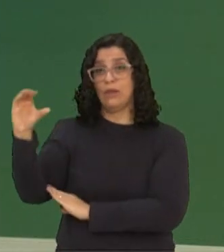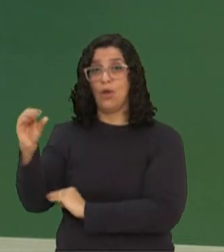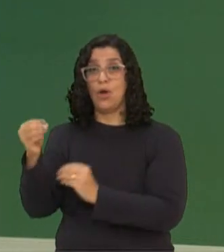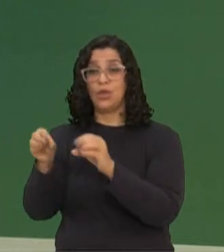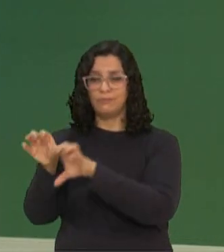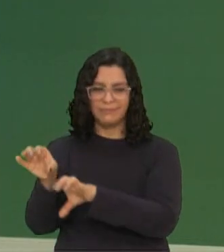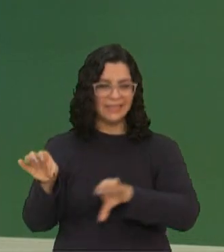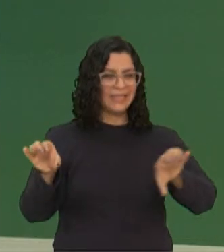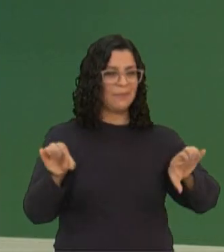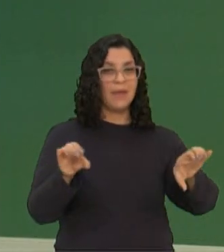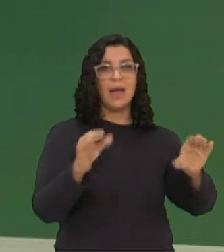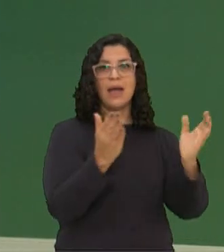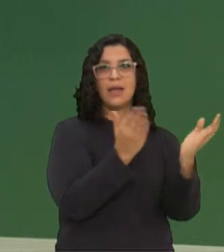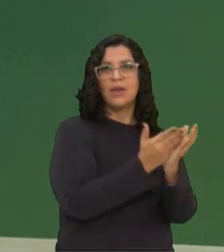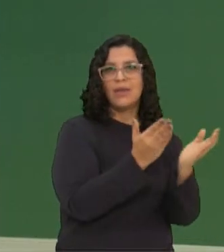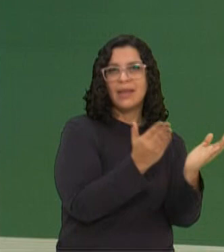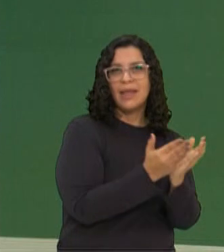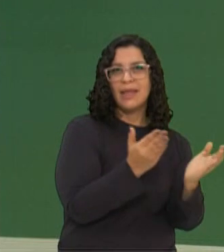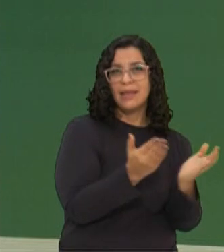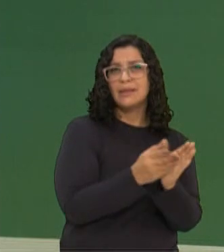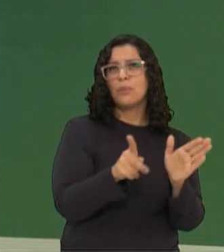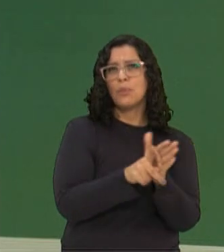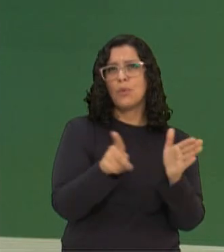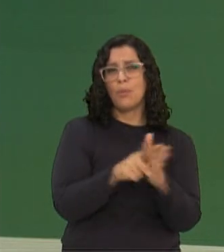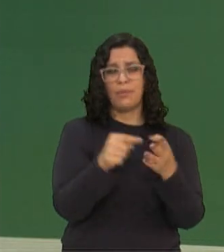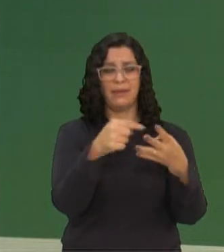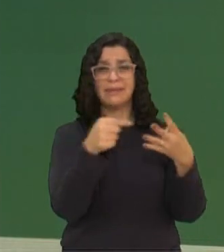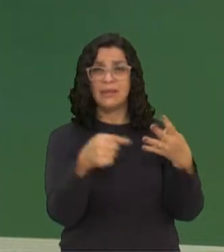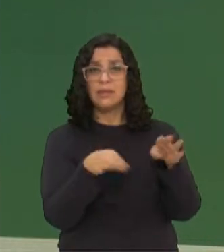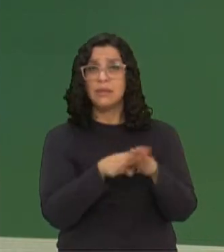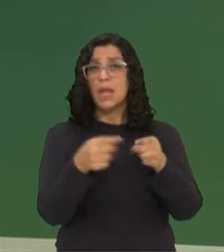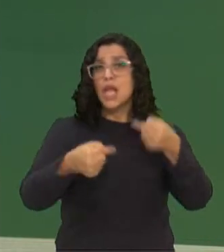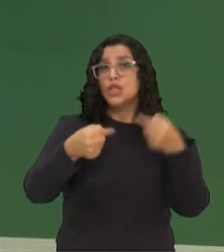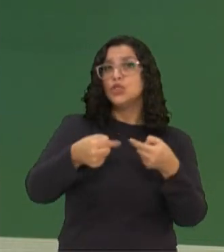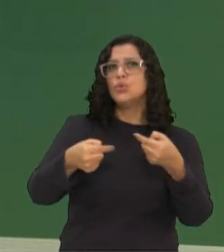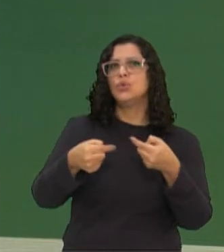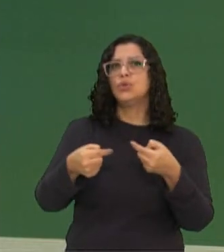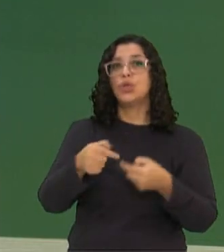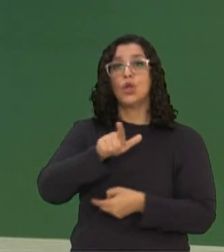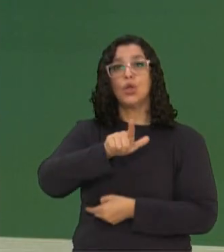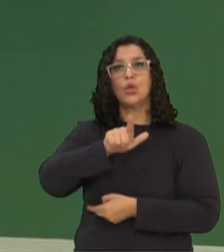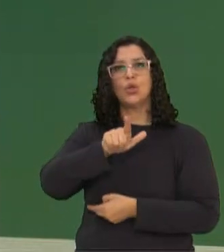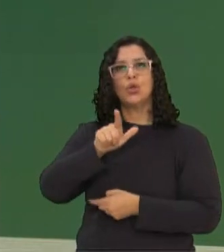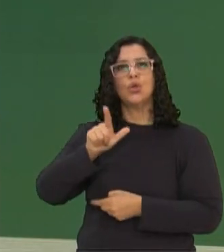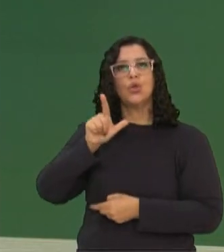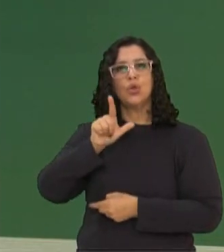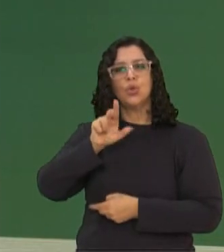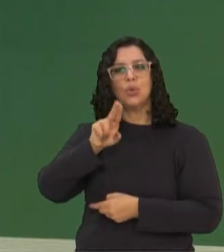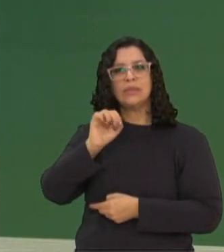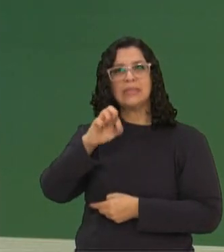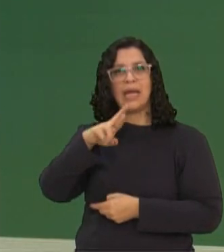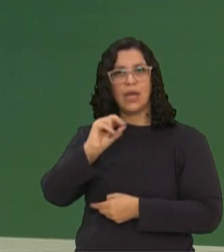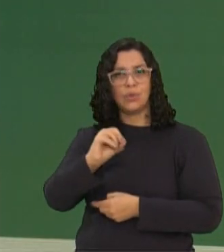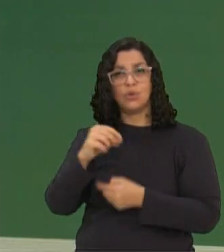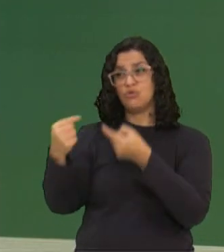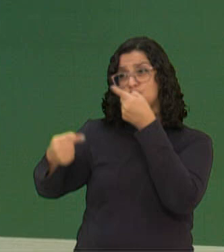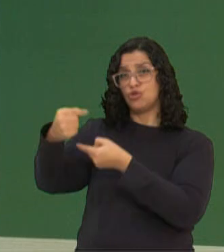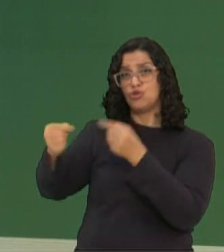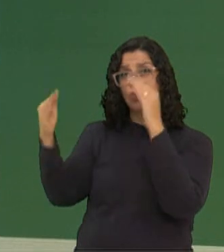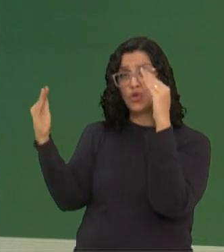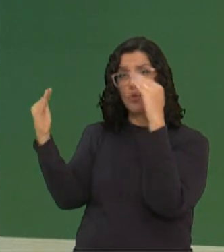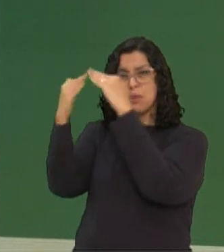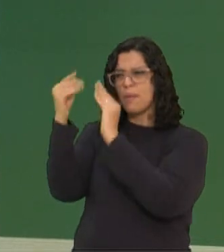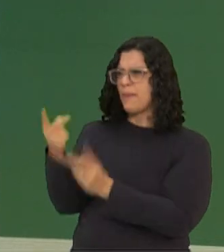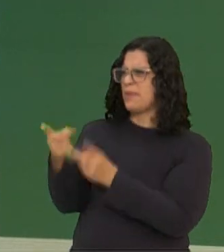Igreja Luterana, depois a Calvinista, depois a Anglicana, ele discute com o Papa. E o pessoal percebe que o Papa pode não ter tanta